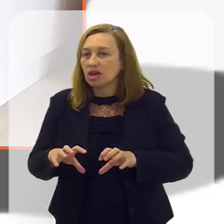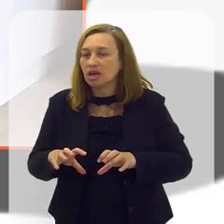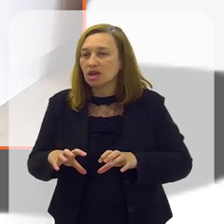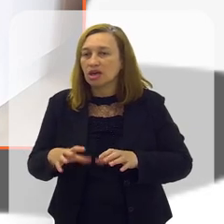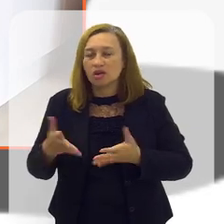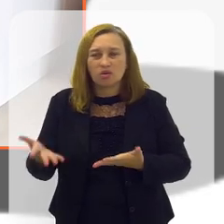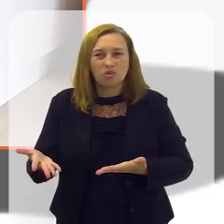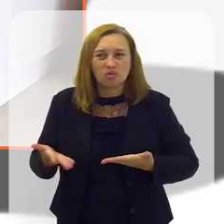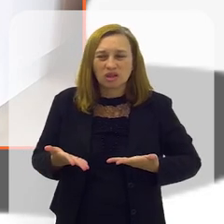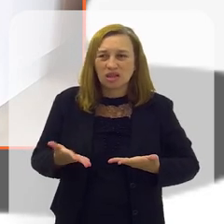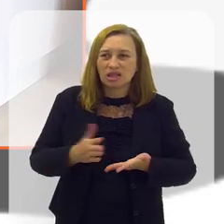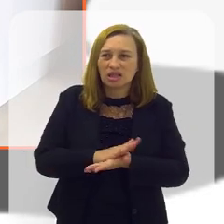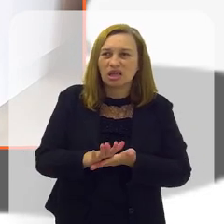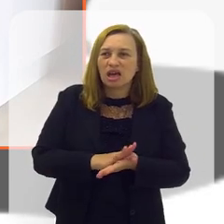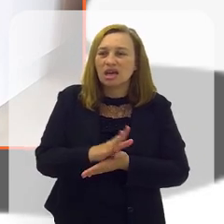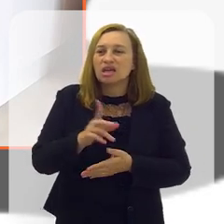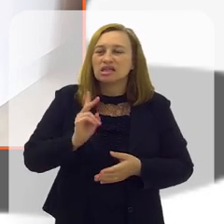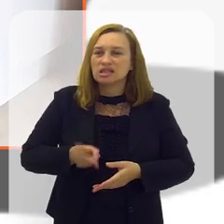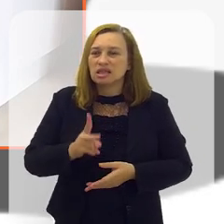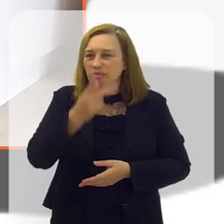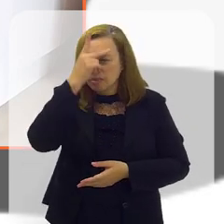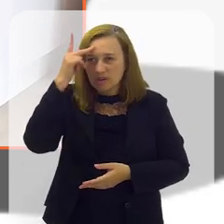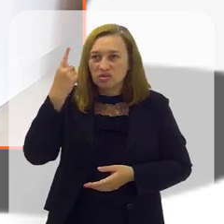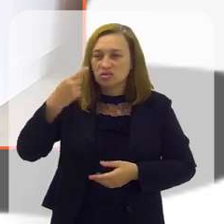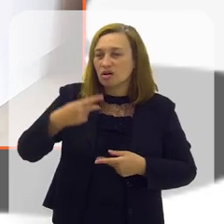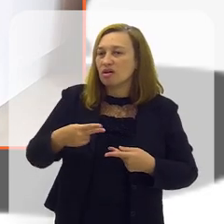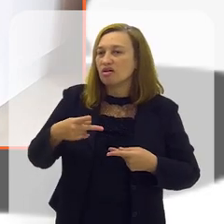ser convidadas, as pessoas não convidam mais. E